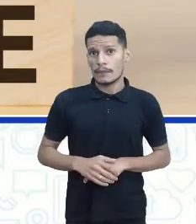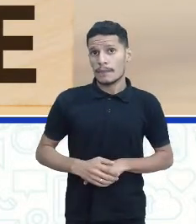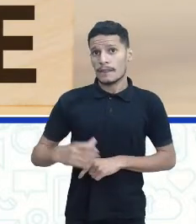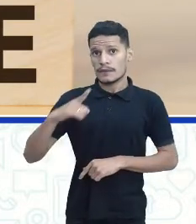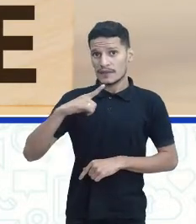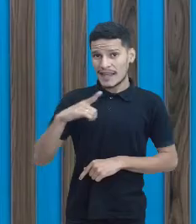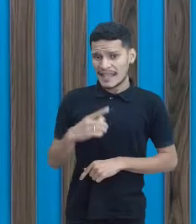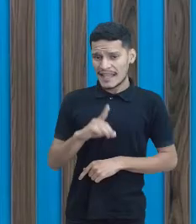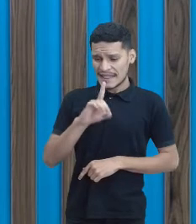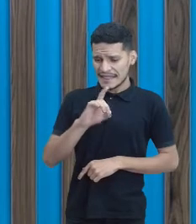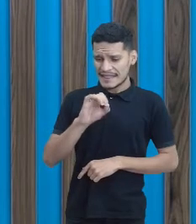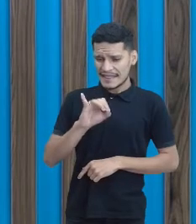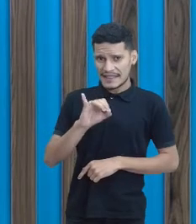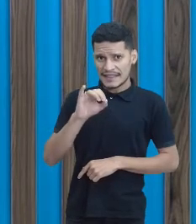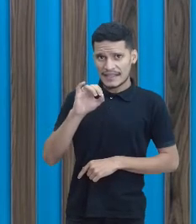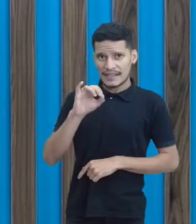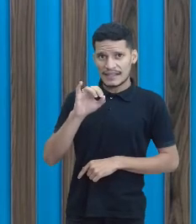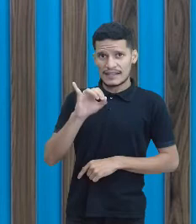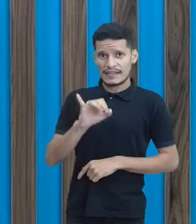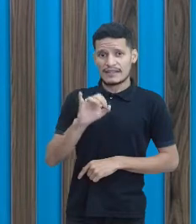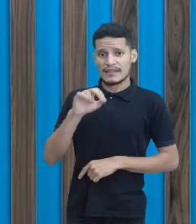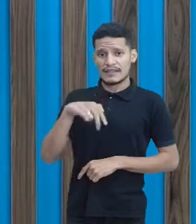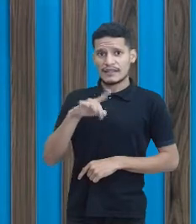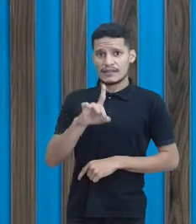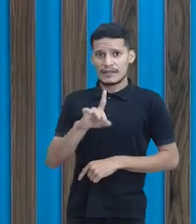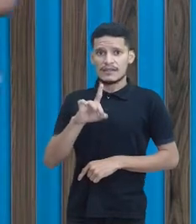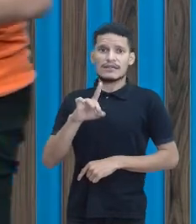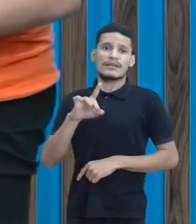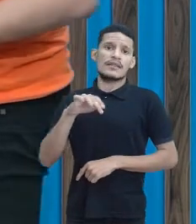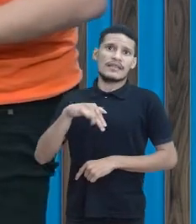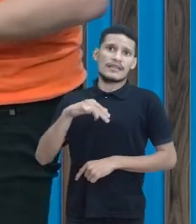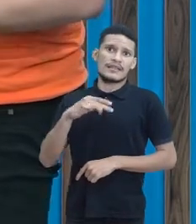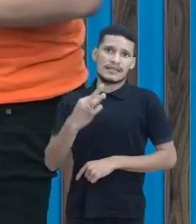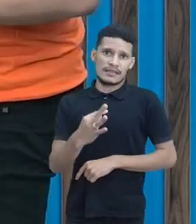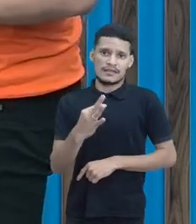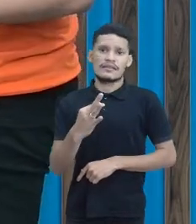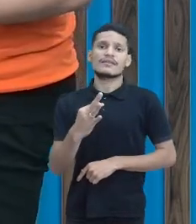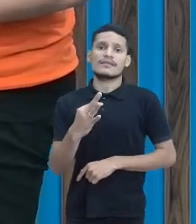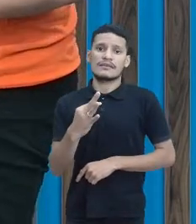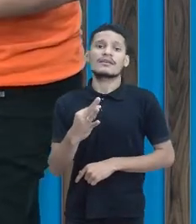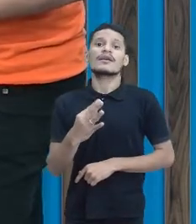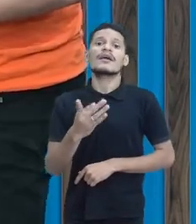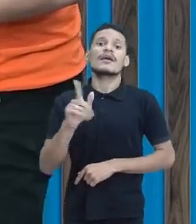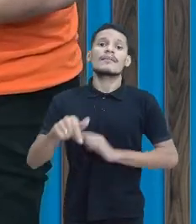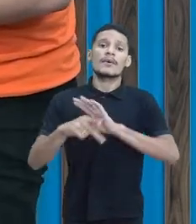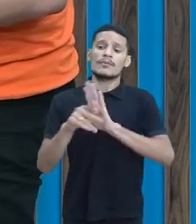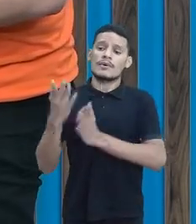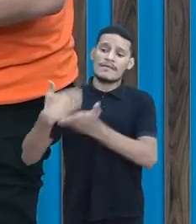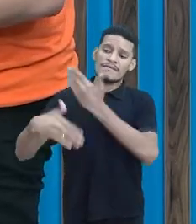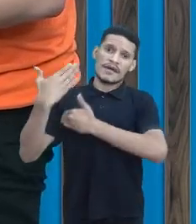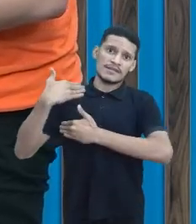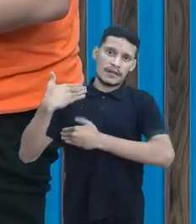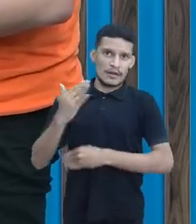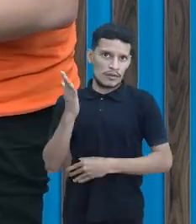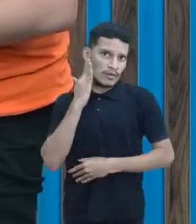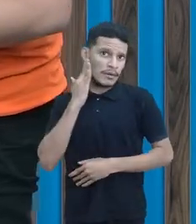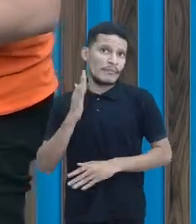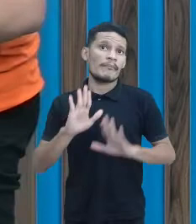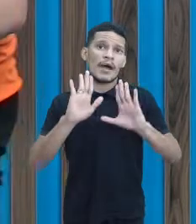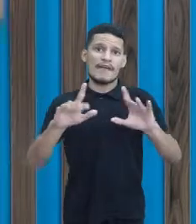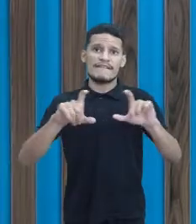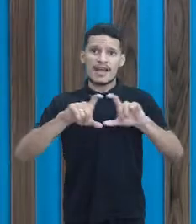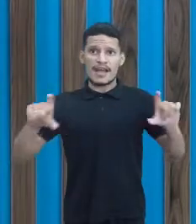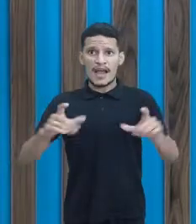tem o didn't, dizendo que o meu tempo verbal é o passado. E nessa frase de agora, nós